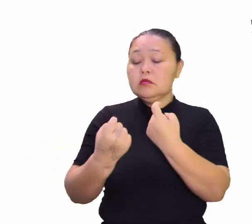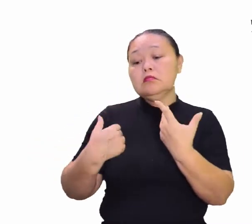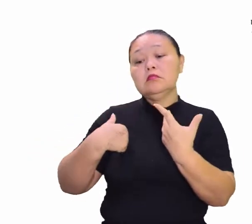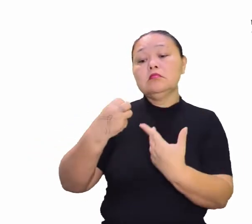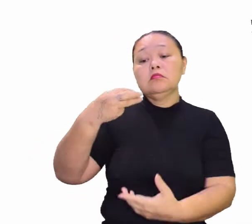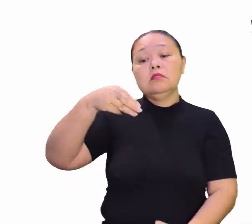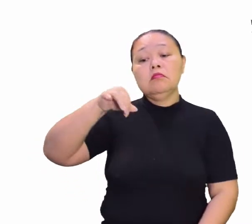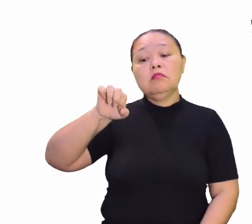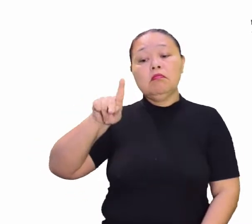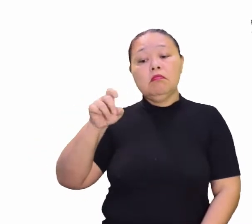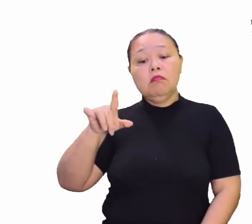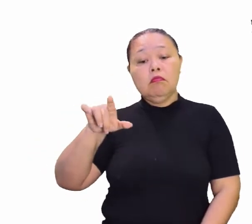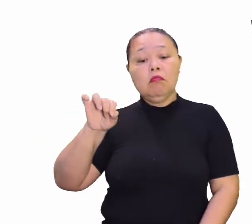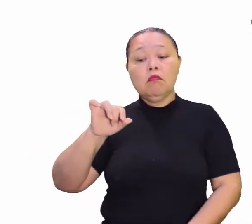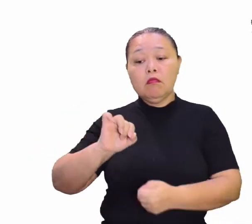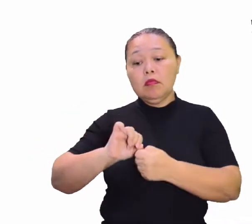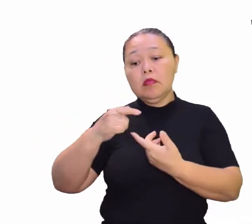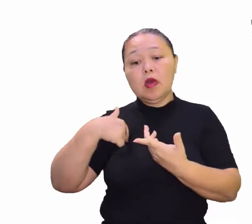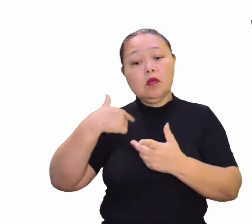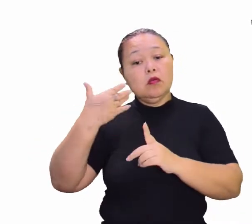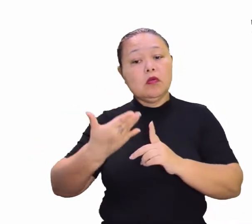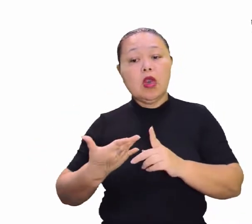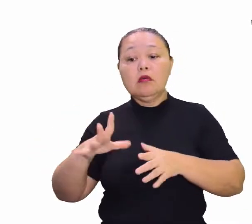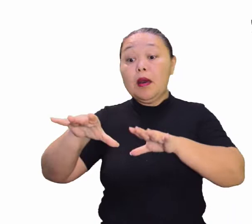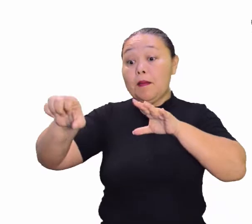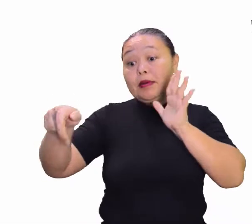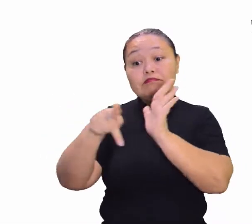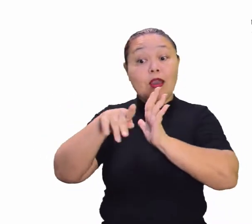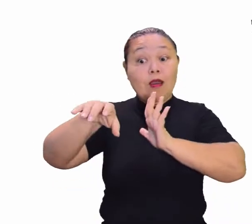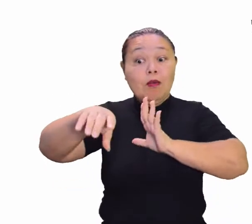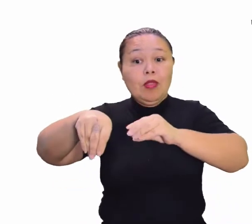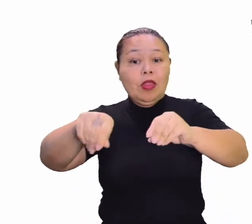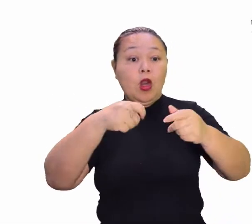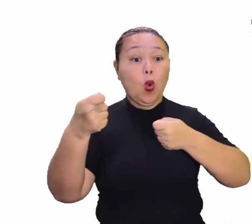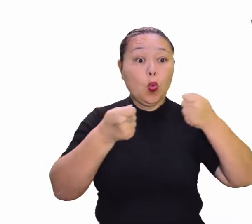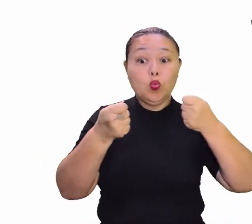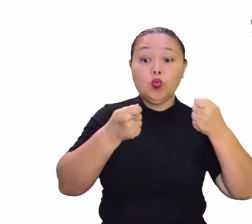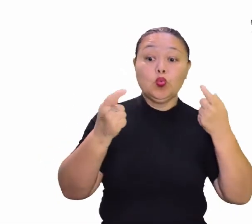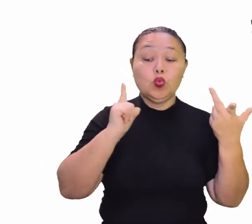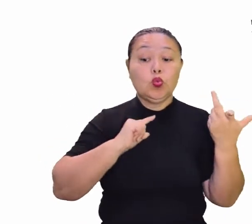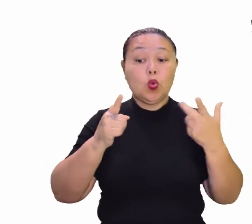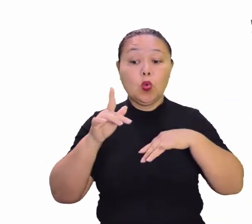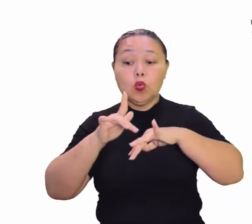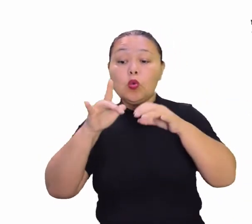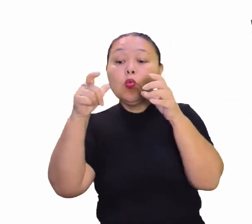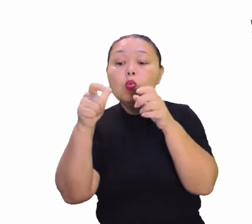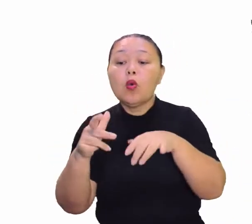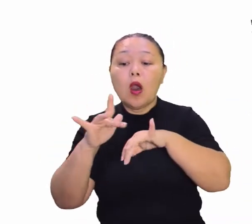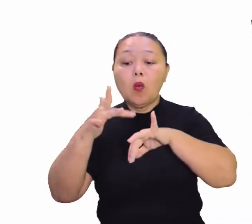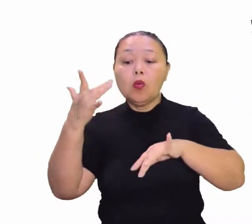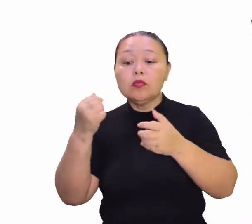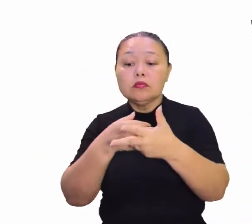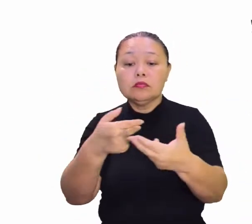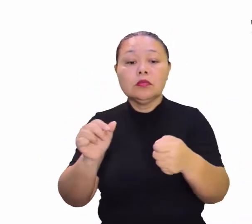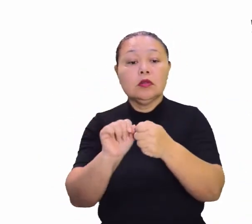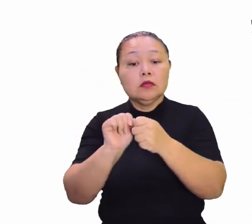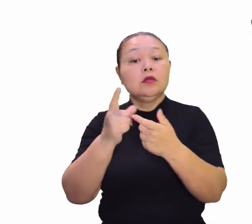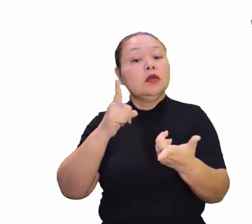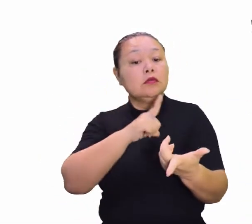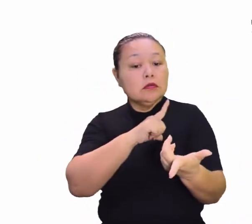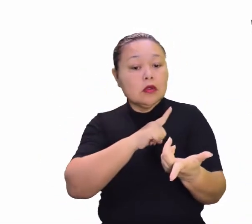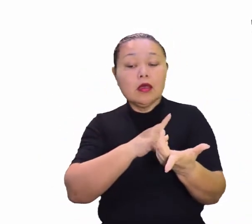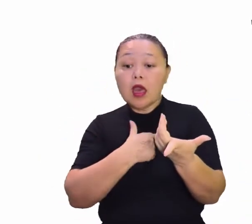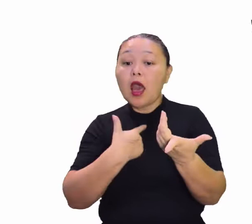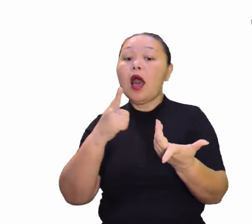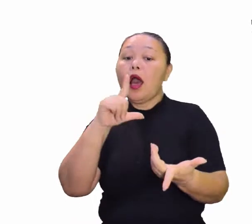metrópoles em troca de privilégio, como posse de terra, controle de minas, ascenderam ao poder político,